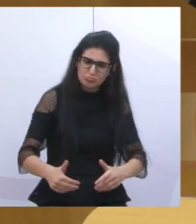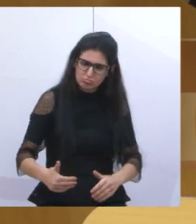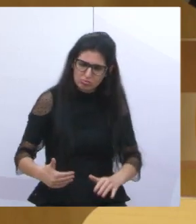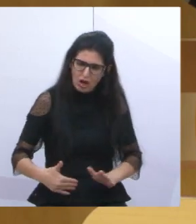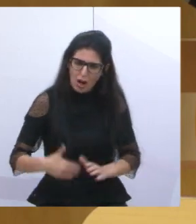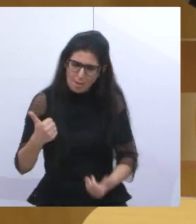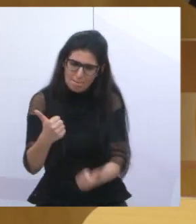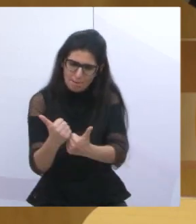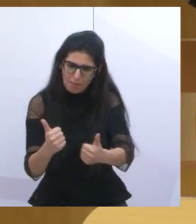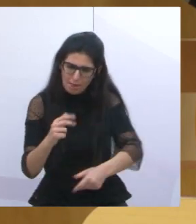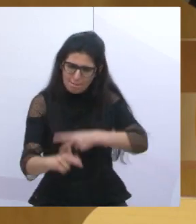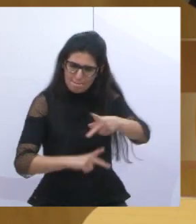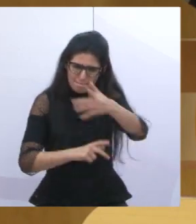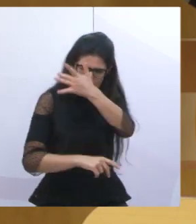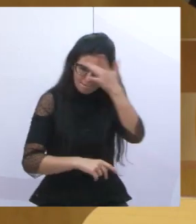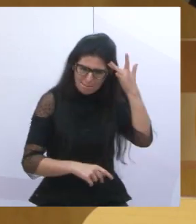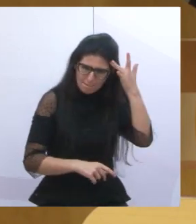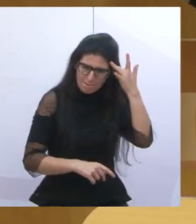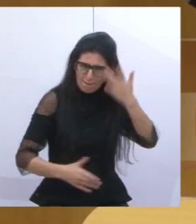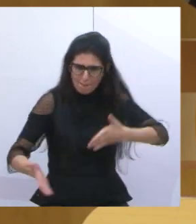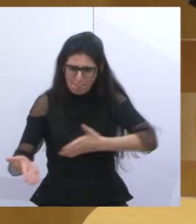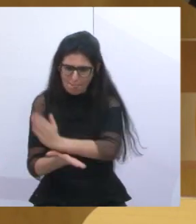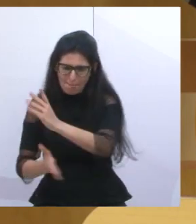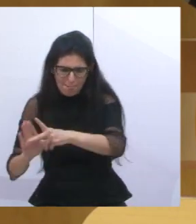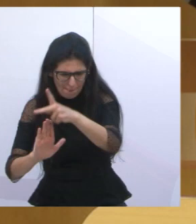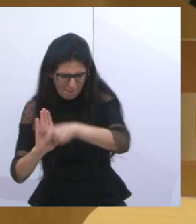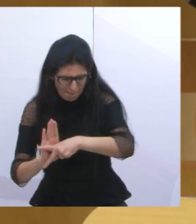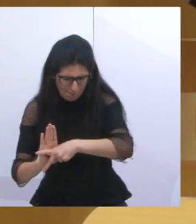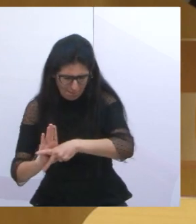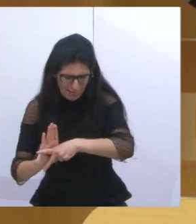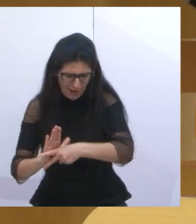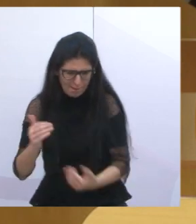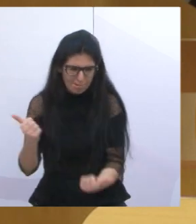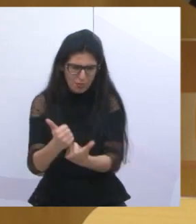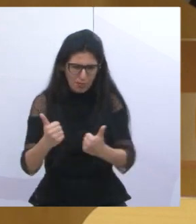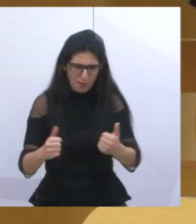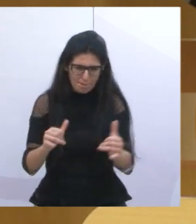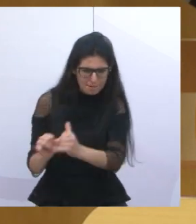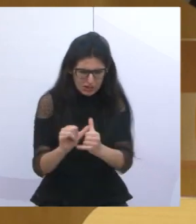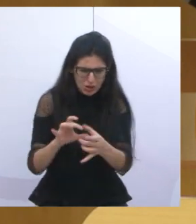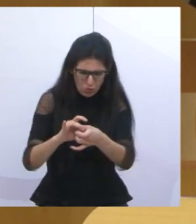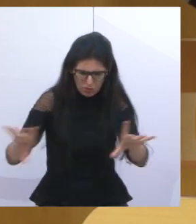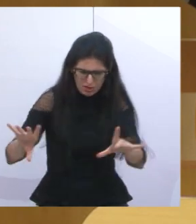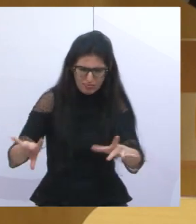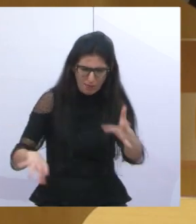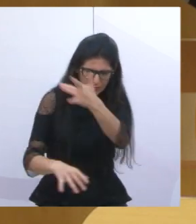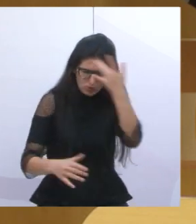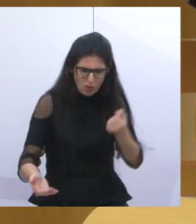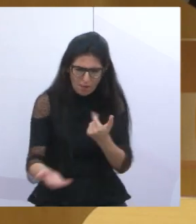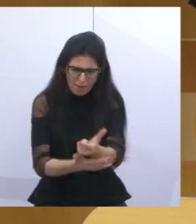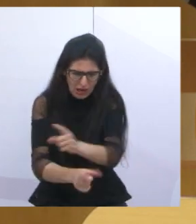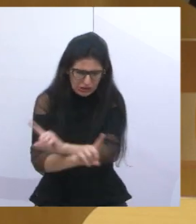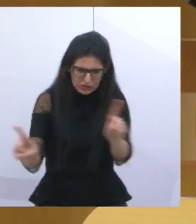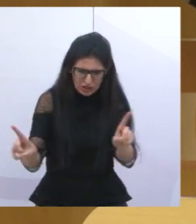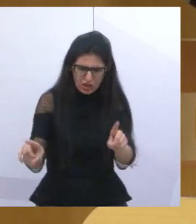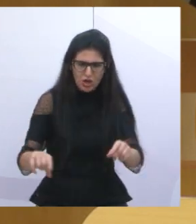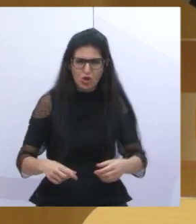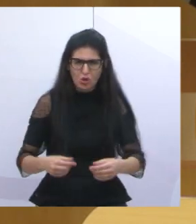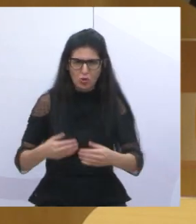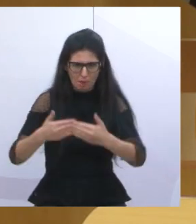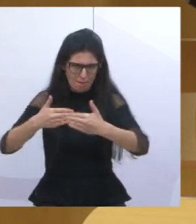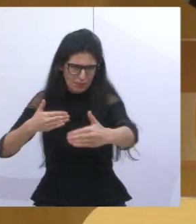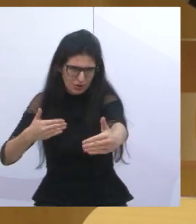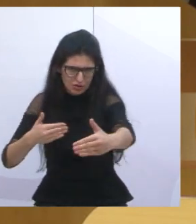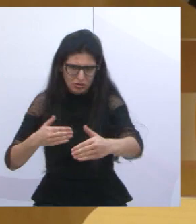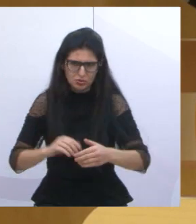aprovação desse projeto trará para a nossa população, peço a contribuição dos nobres pares e adianto já